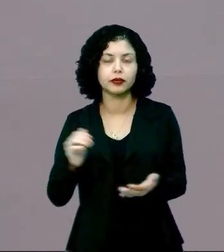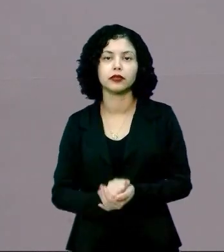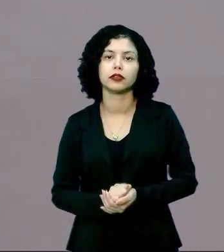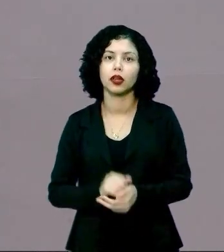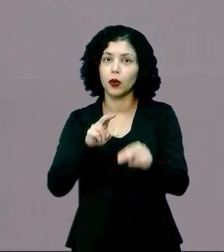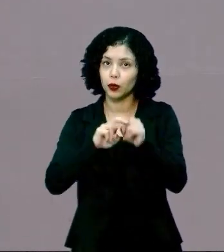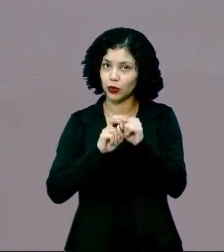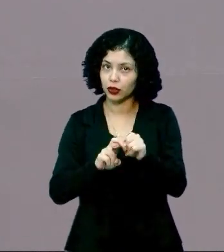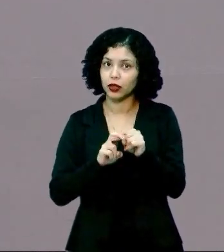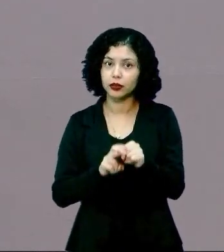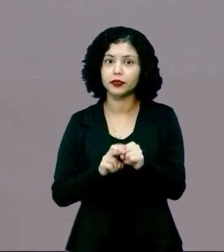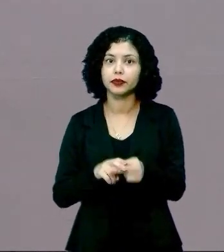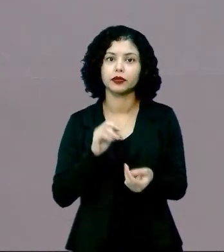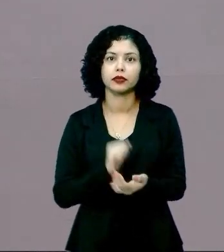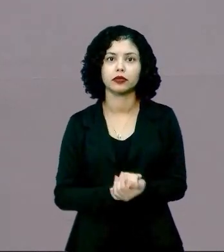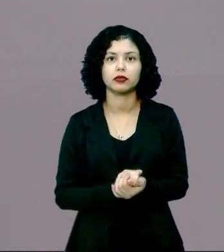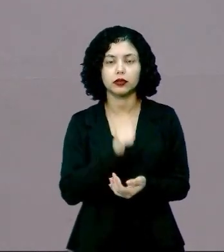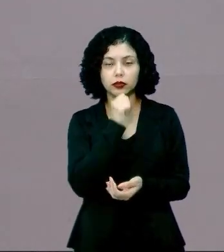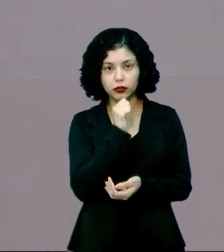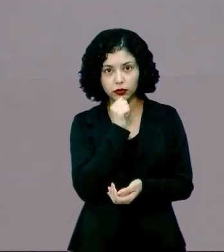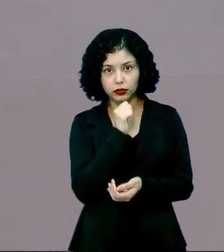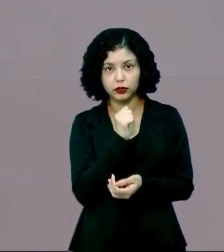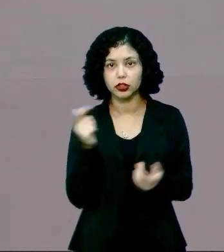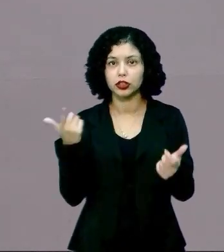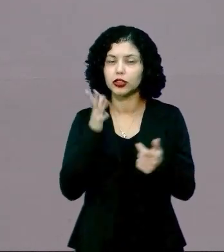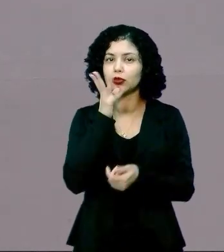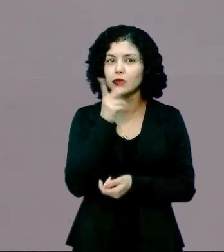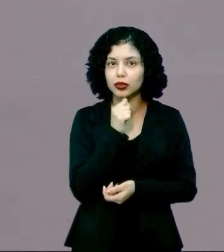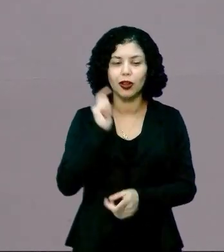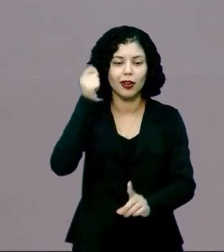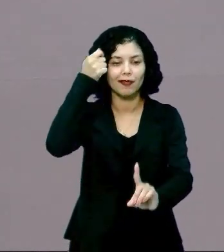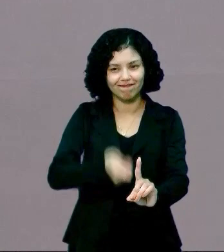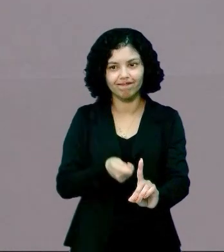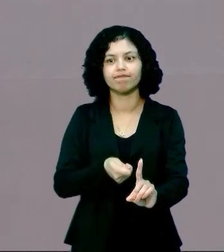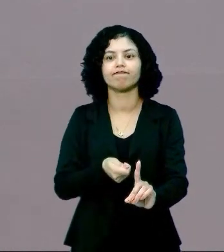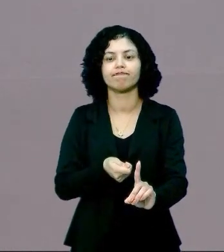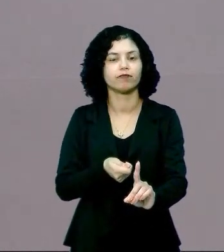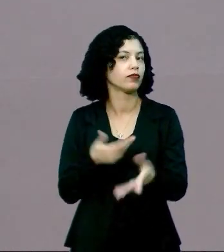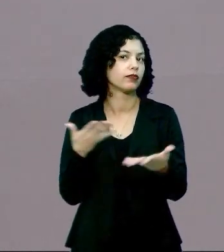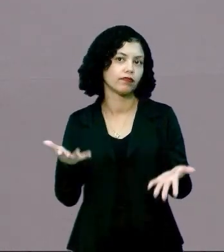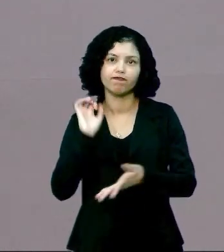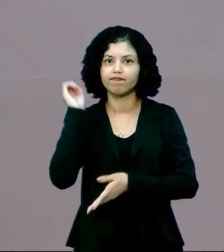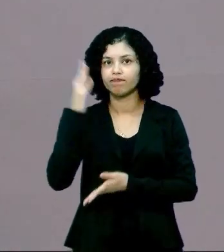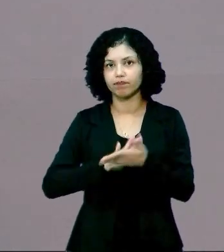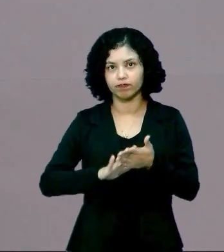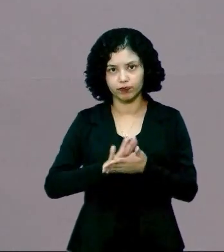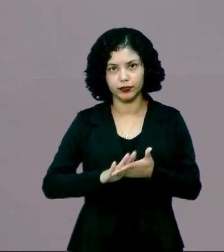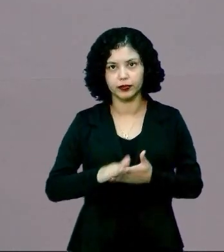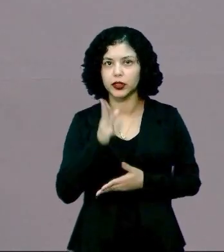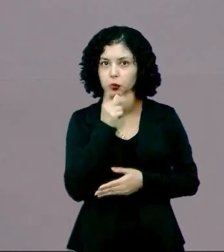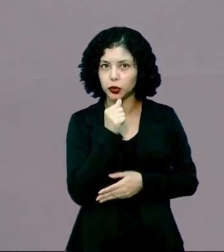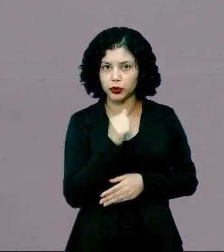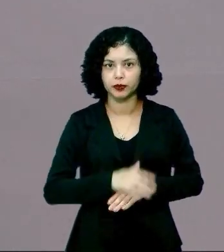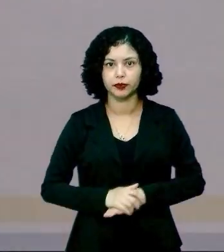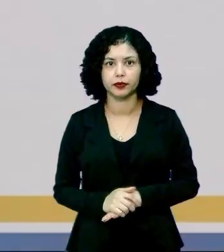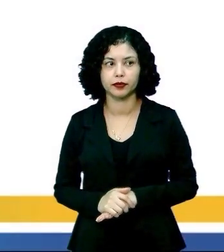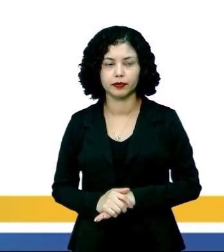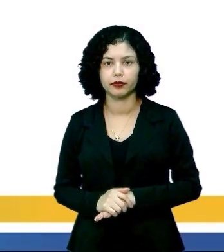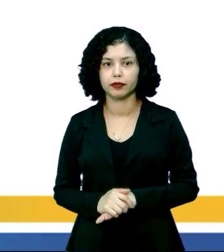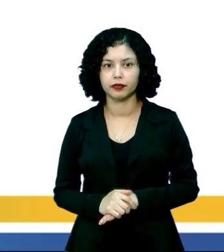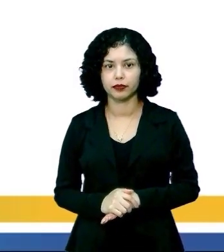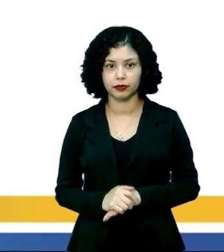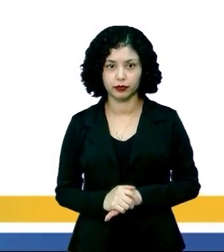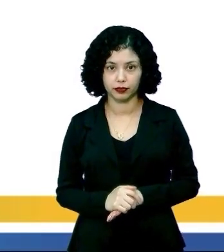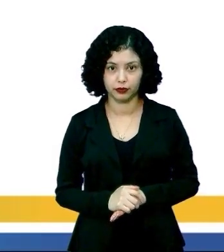justamente porque o Estado é muito lento na hora da punição. Por isso que a lei não é tão eficaz. Vamos dar continuidade?